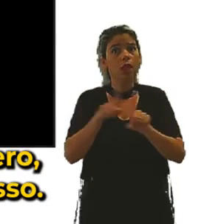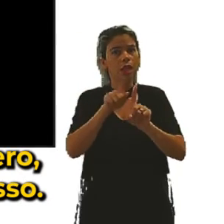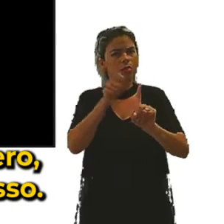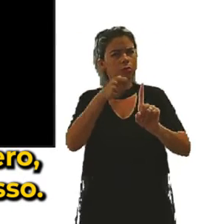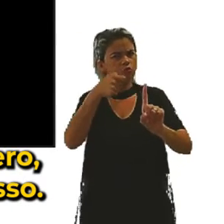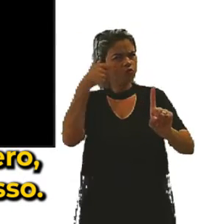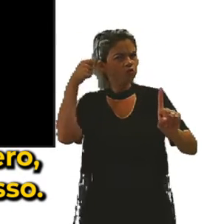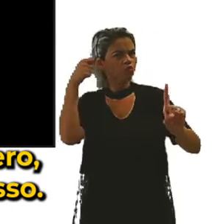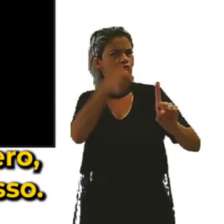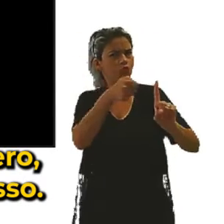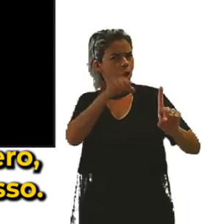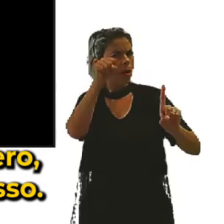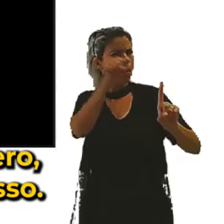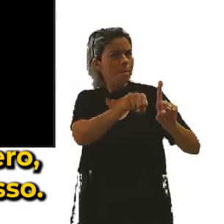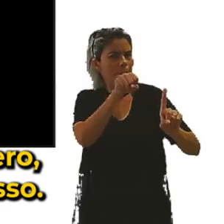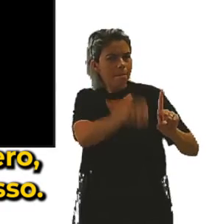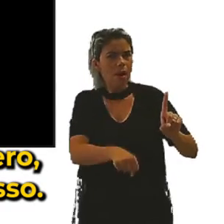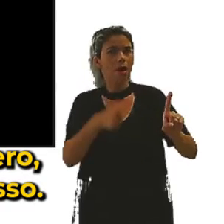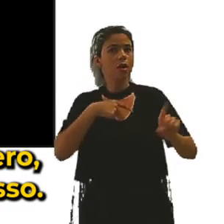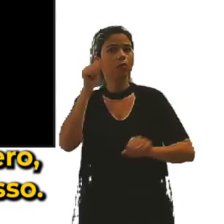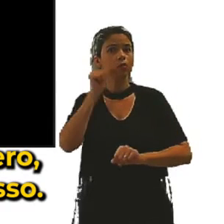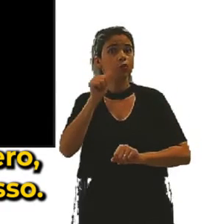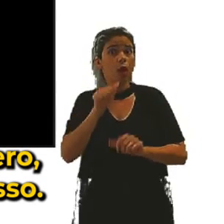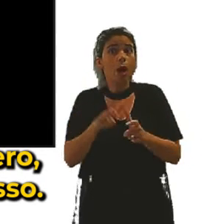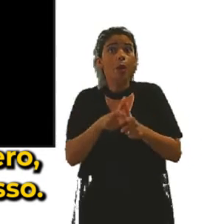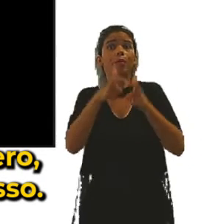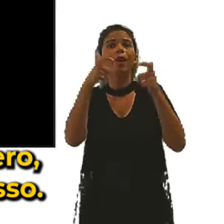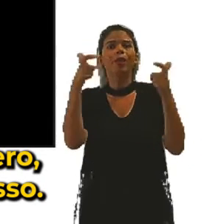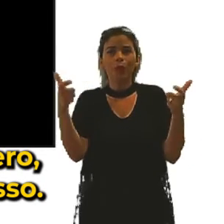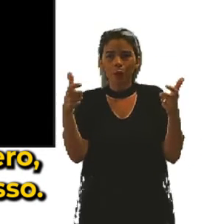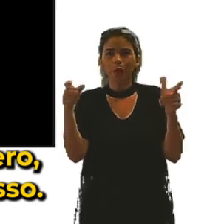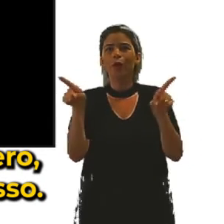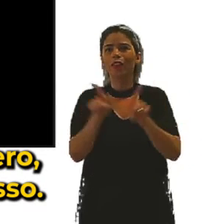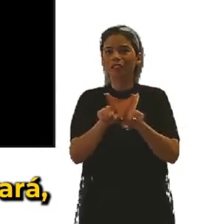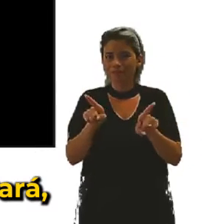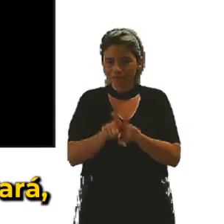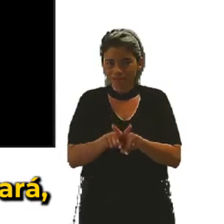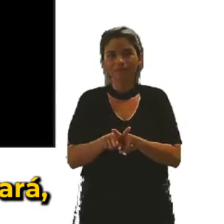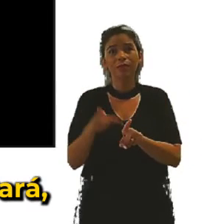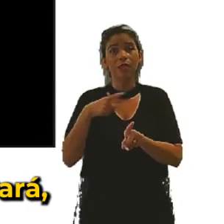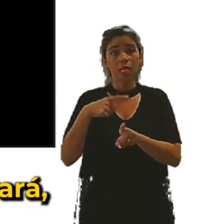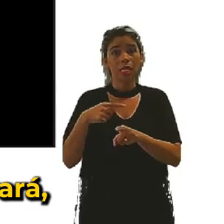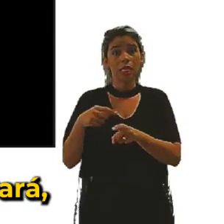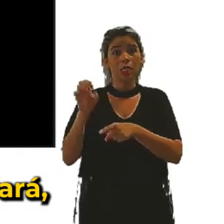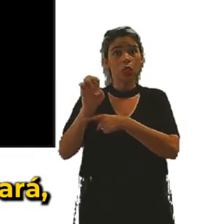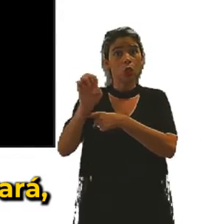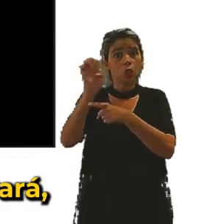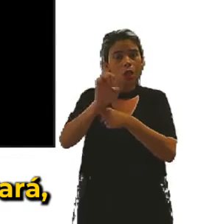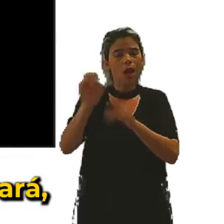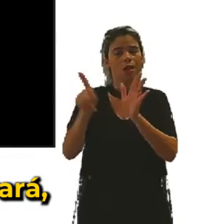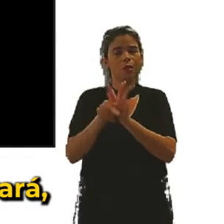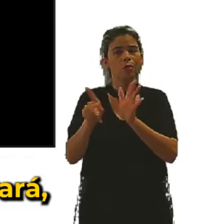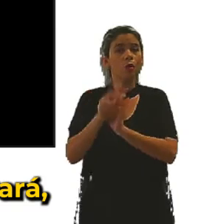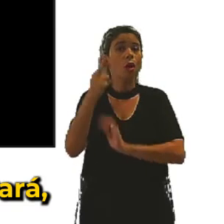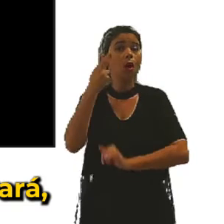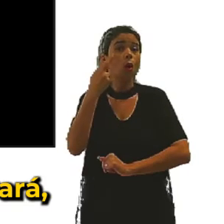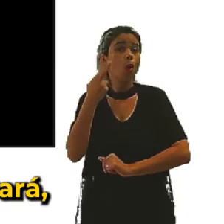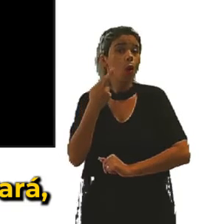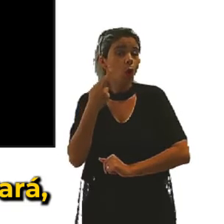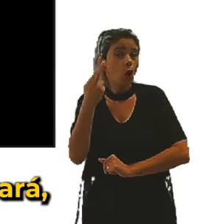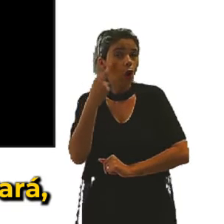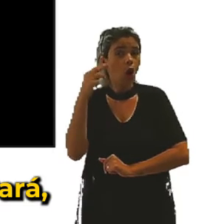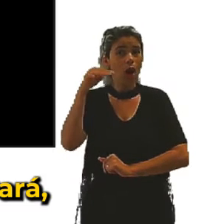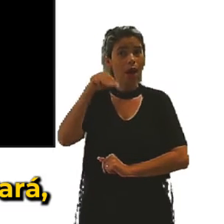então, motivados por questões de gênero, ele se acentuou no estado de Mato Grosso, olha lá, Roraima, Mato Grosso